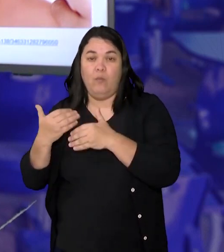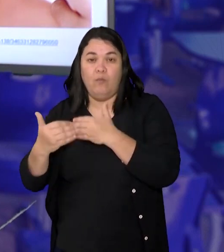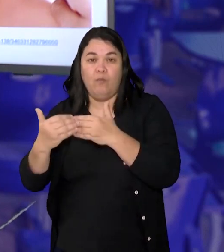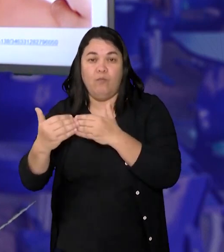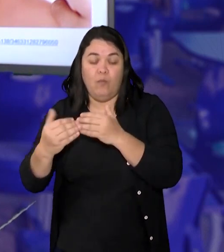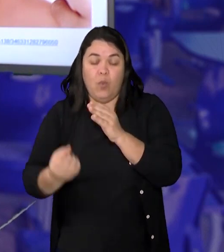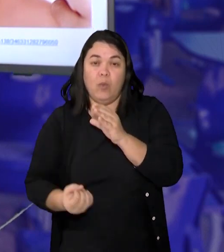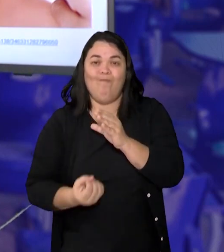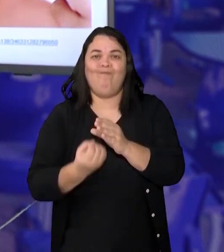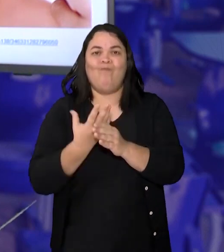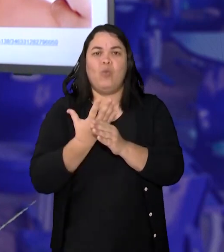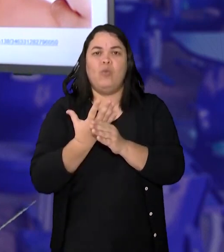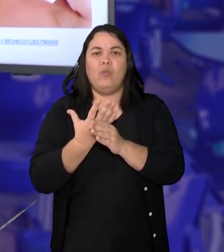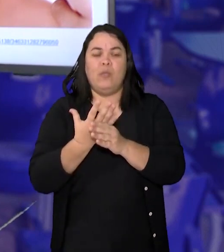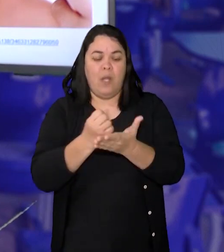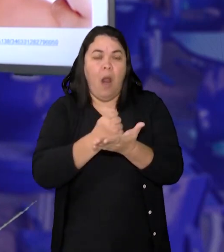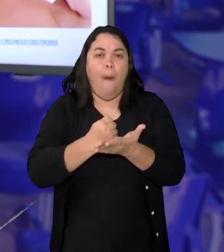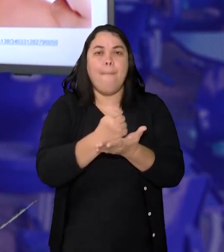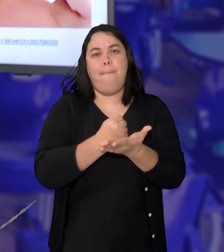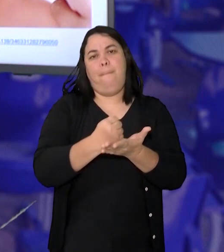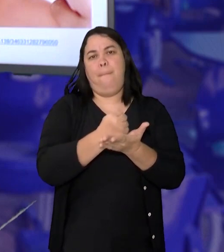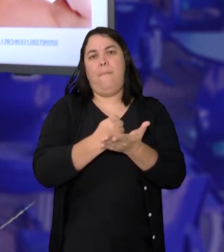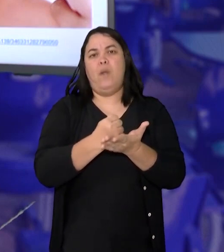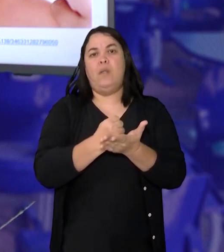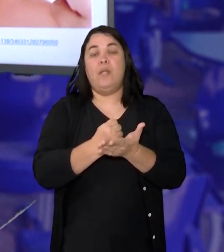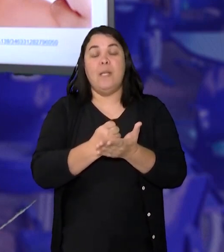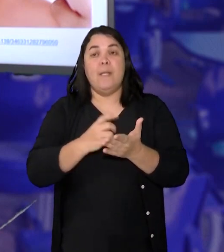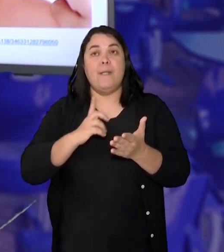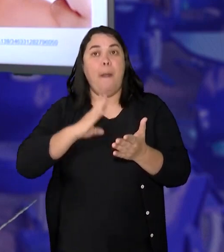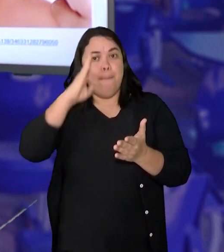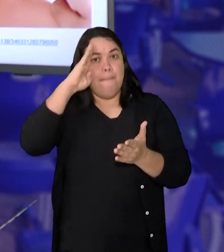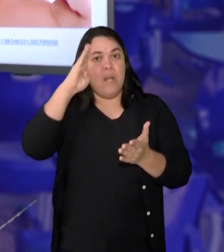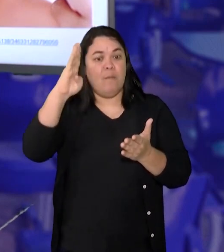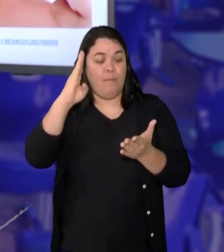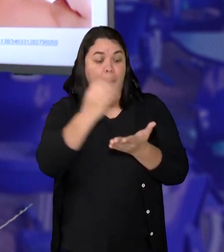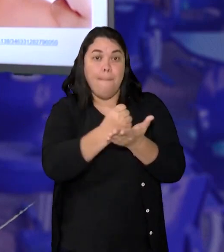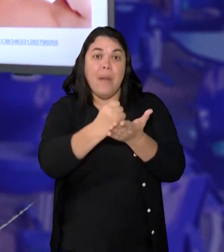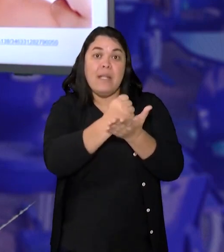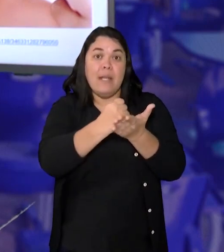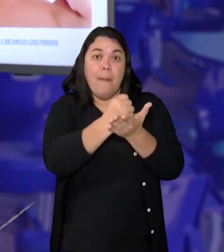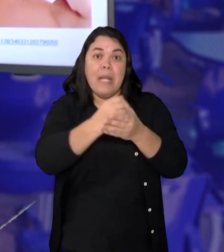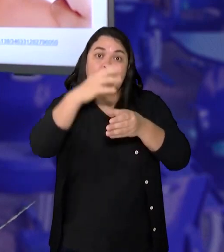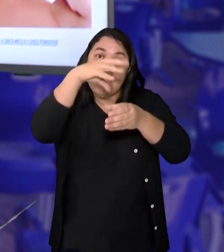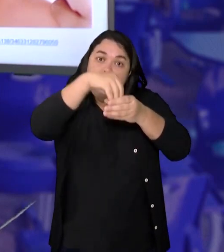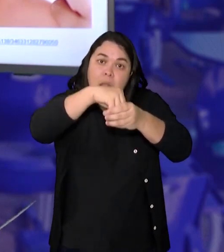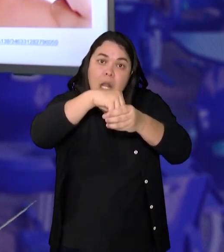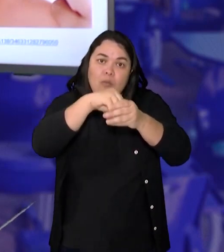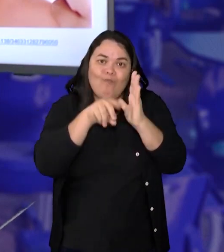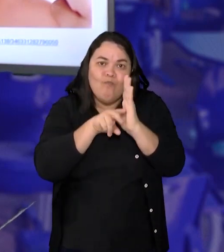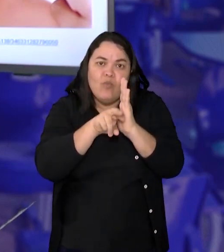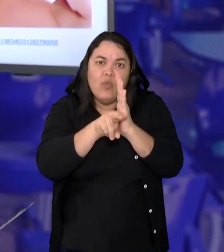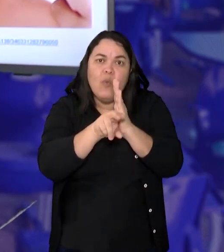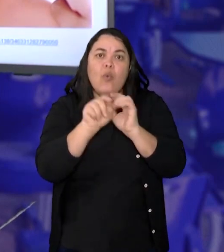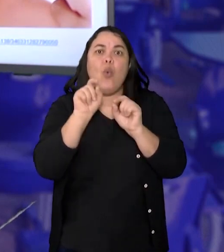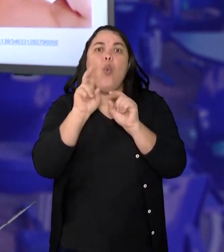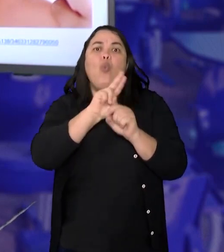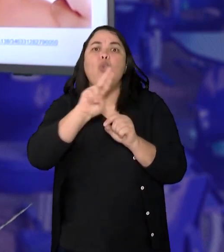de medicamento. E um dos principais medicamentos que é construído por micróbios é um medicamento chamado